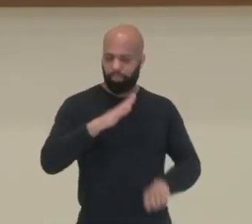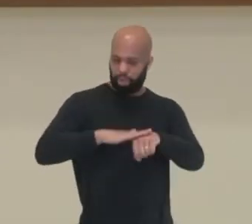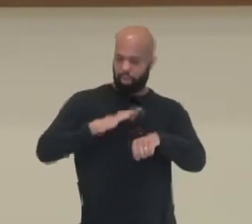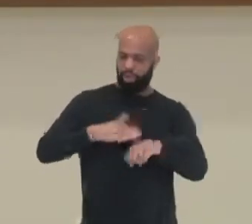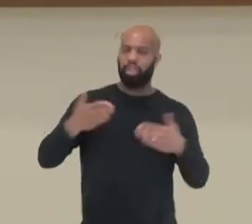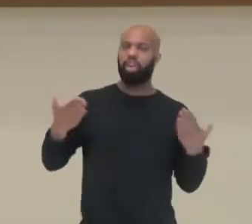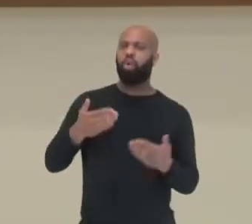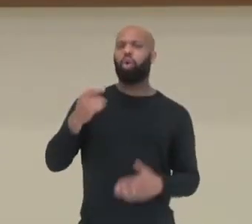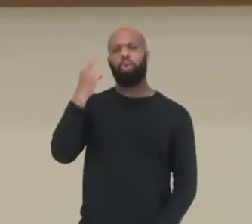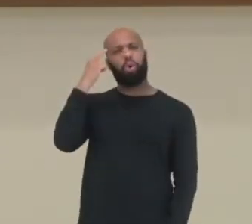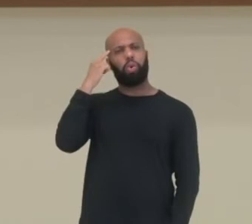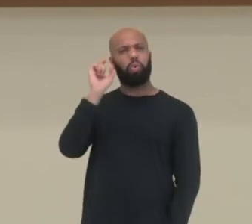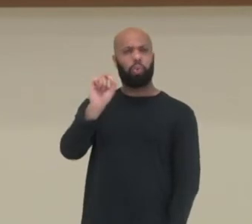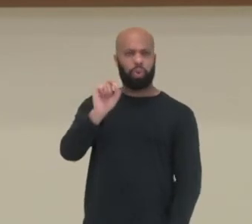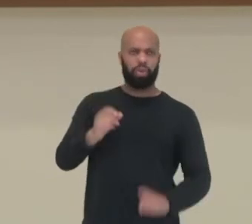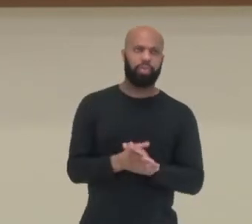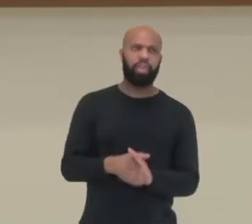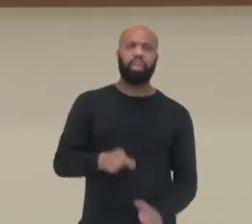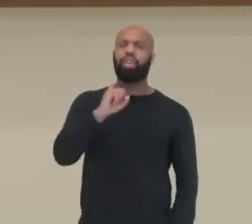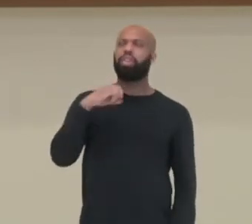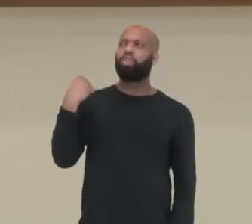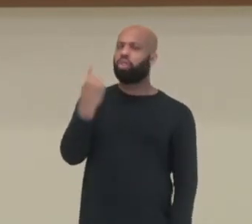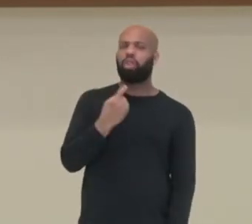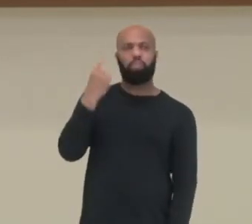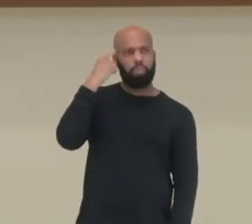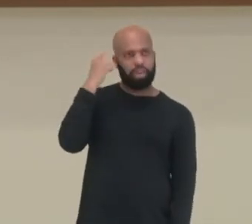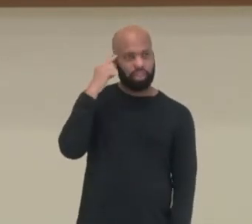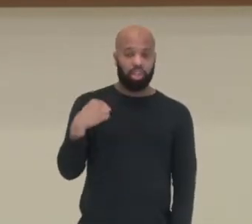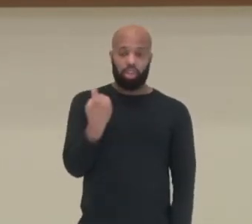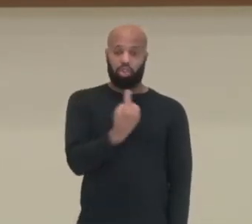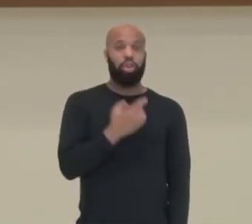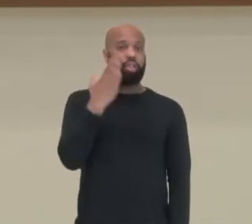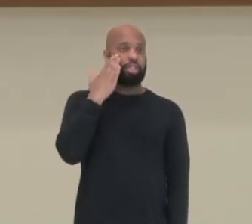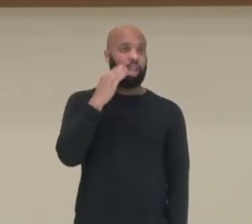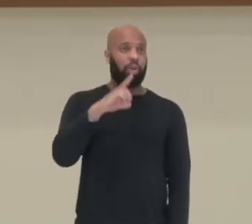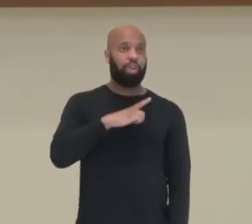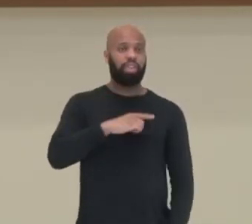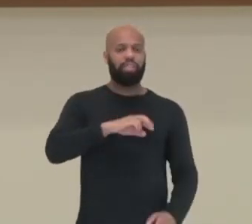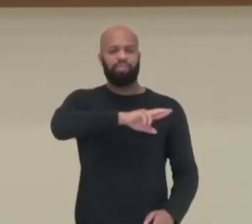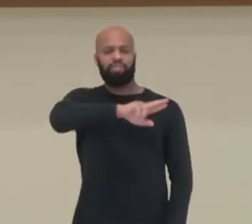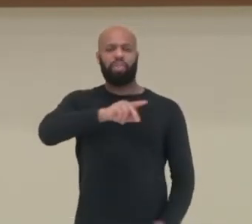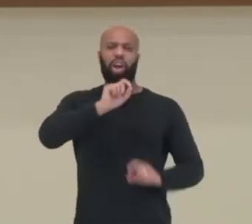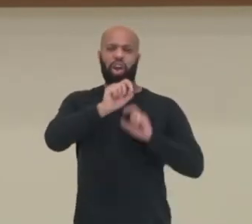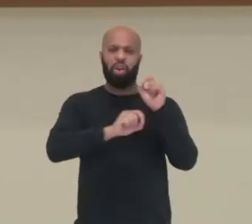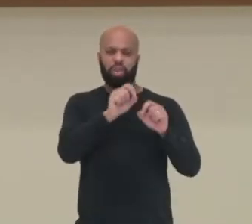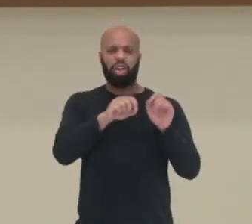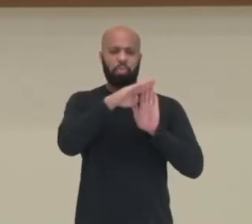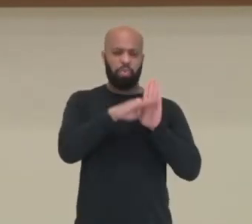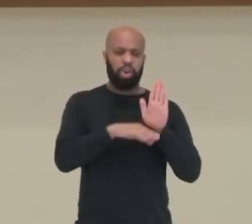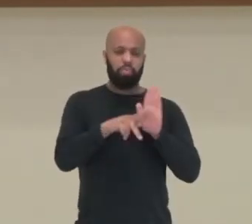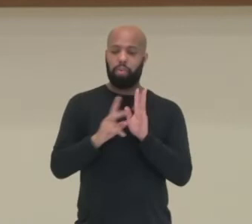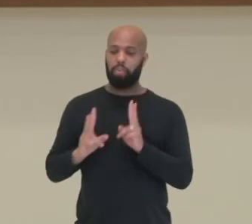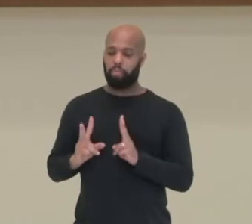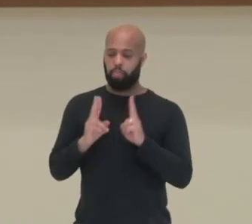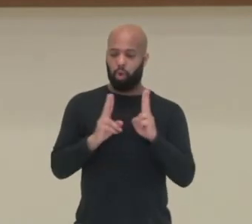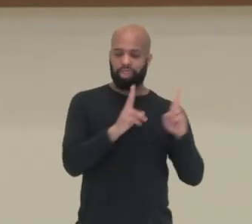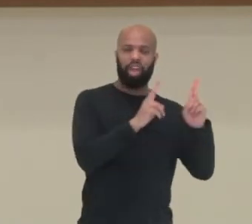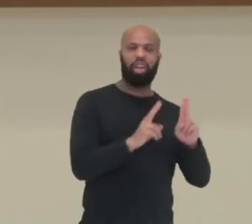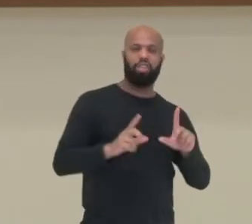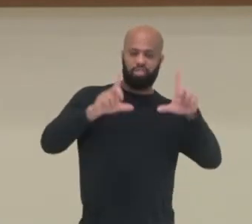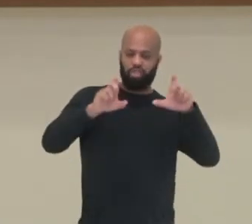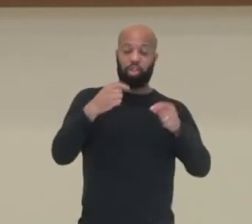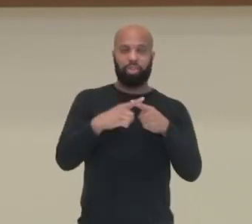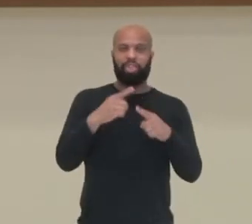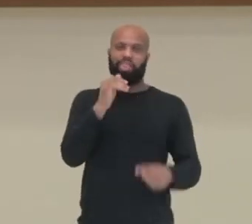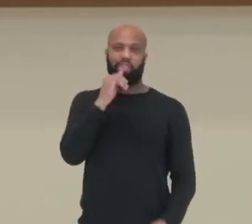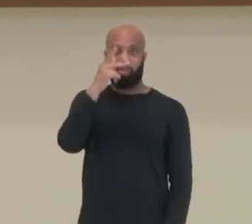desse exercício? Se a gente pensar, a gente sabe que existem vários programas que vão manipular a foto. Às vezes a pessoa está ali na mídia com